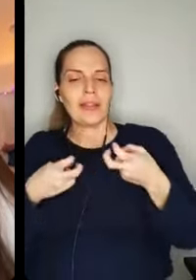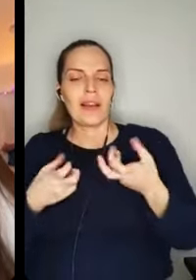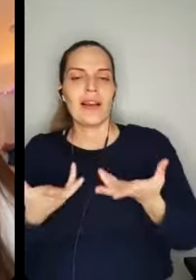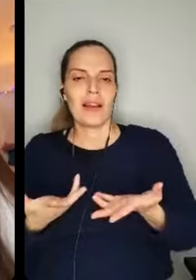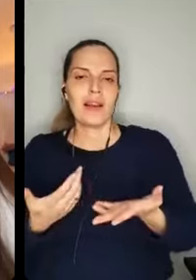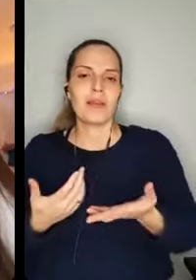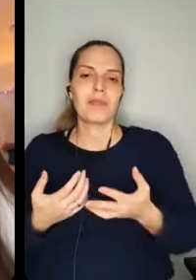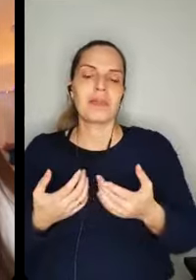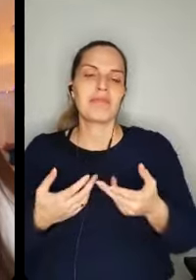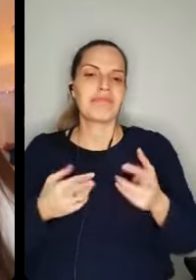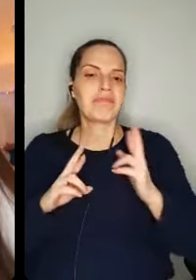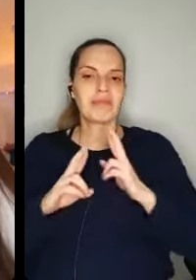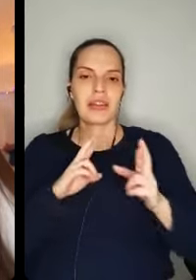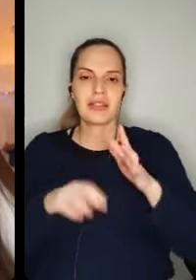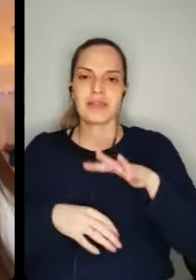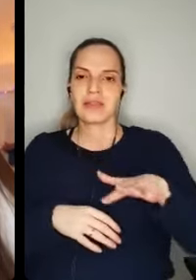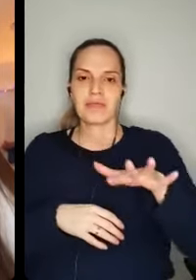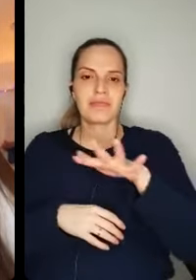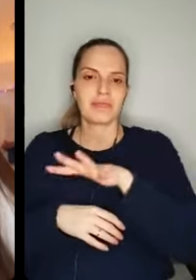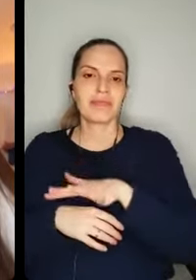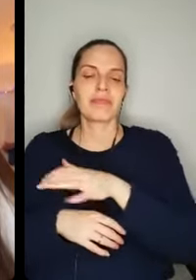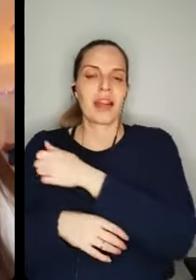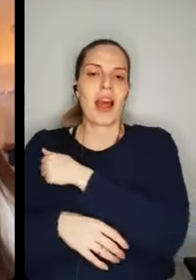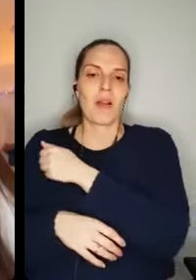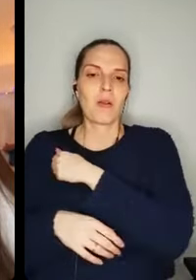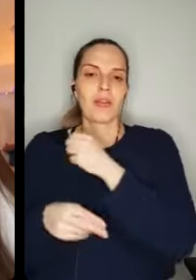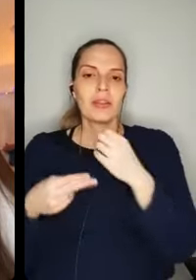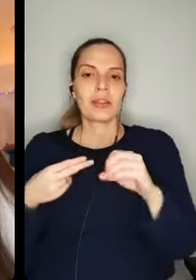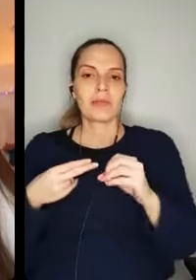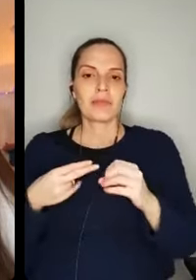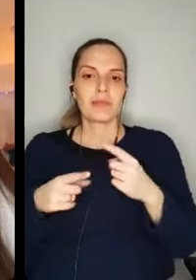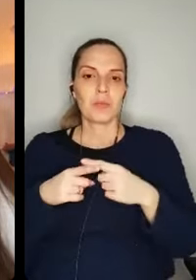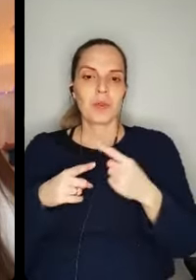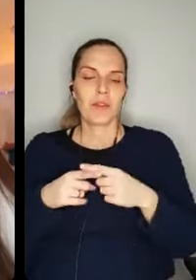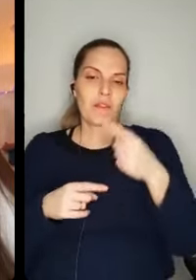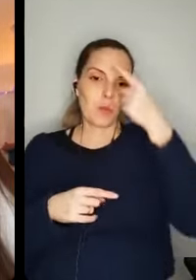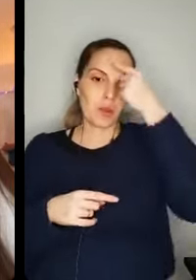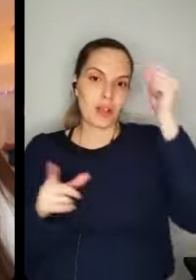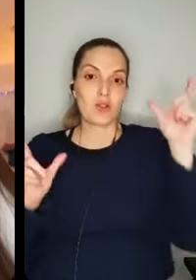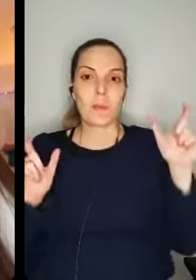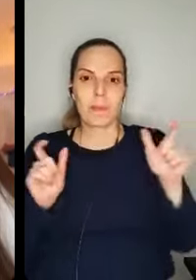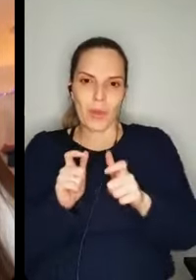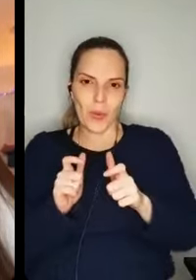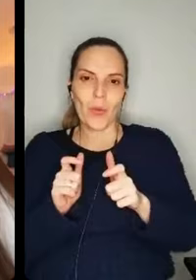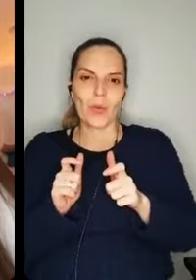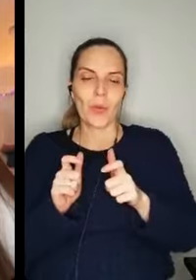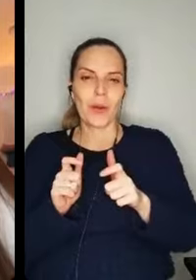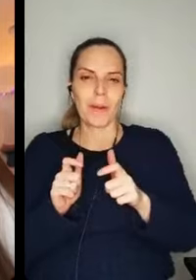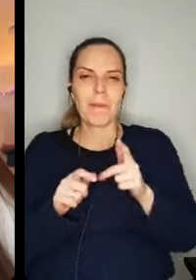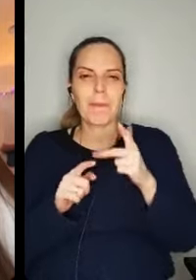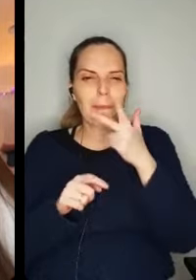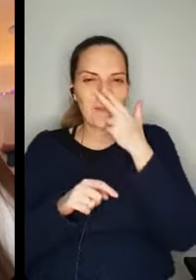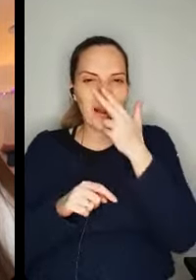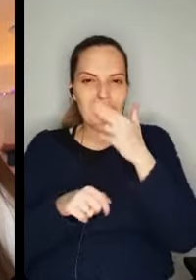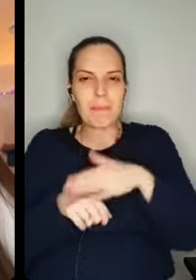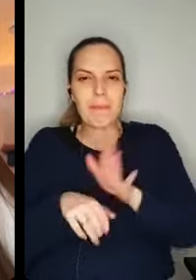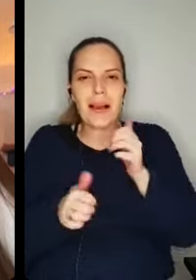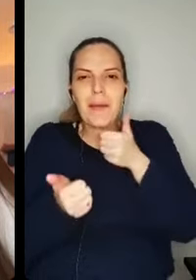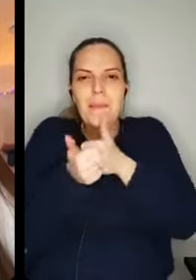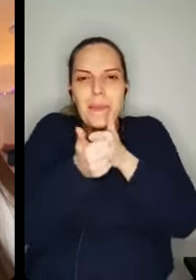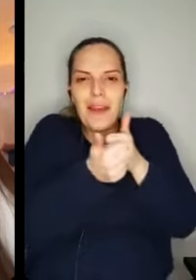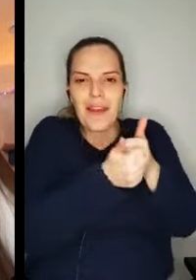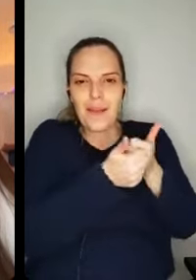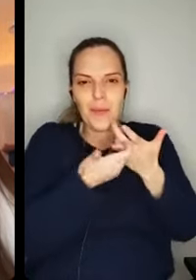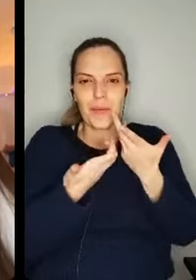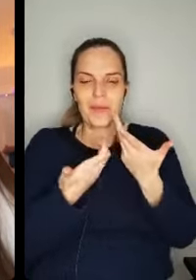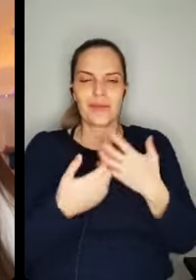da UFSPA, no geral, por essas questões que vocês falaram, se é uma faculdade um pouco menor, já são, assim, bem mais próximas. E, enfim, do curso de psicologia, por